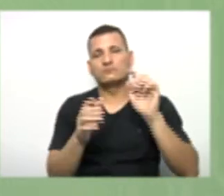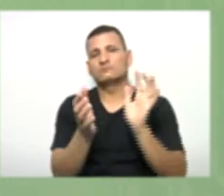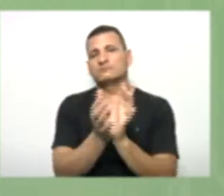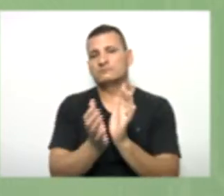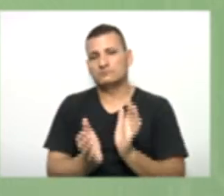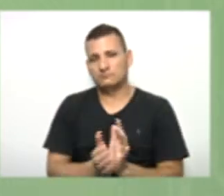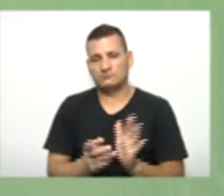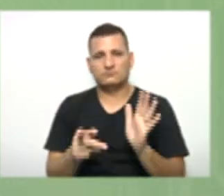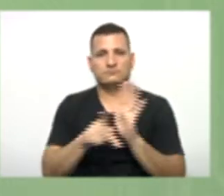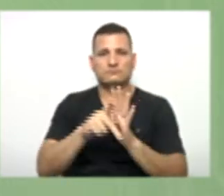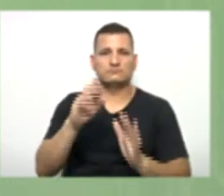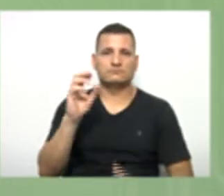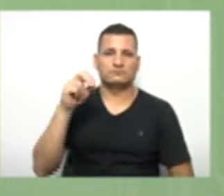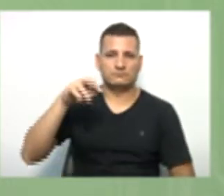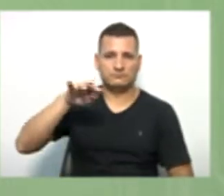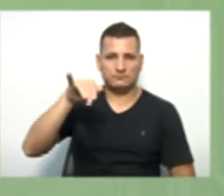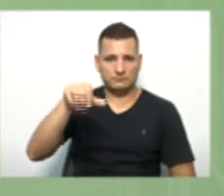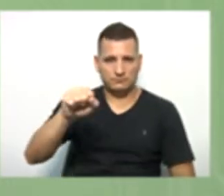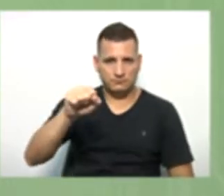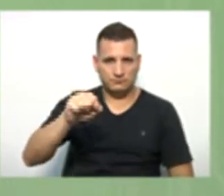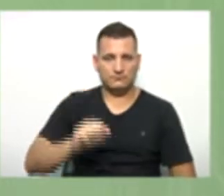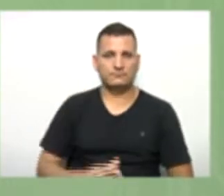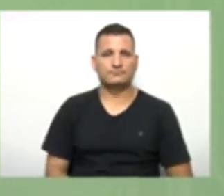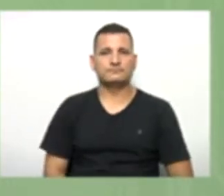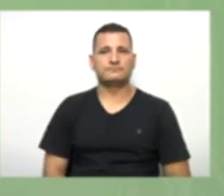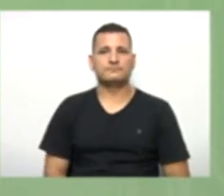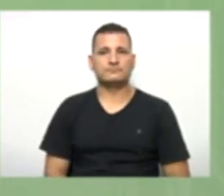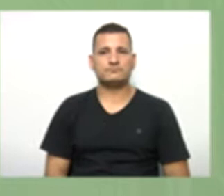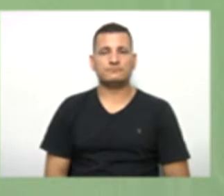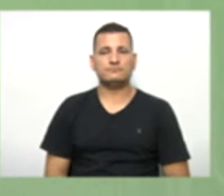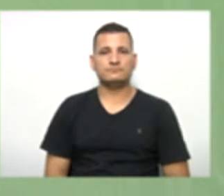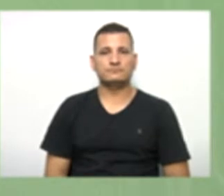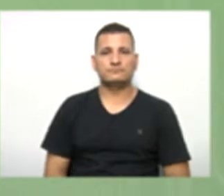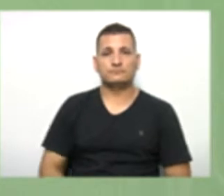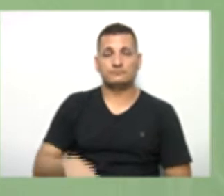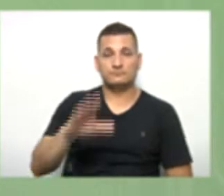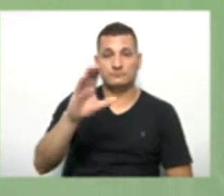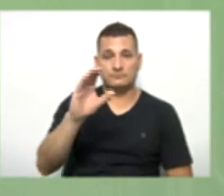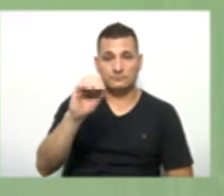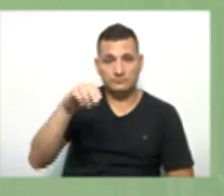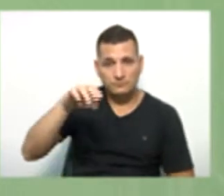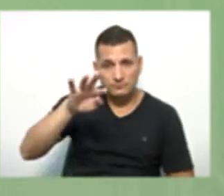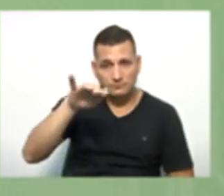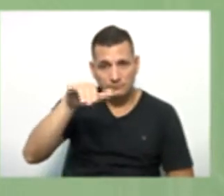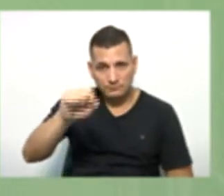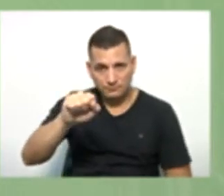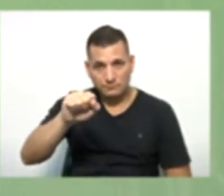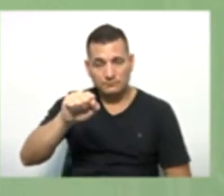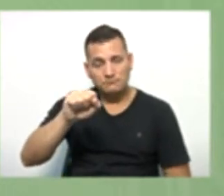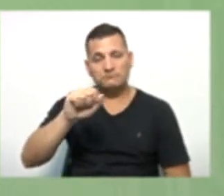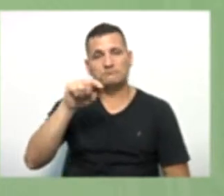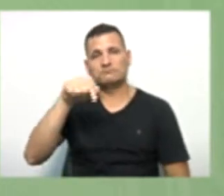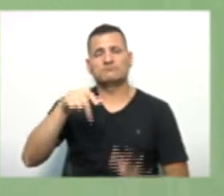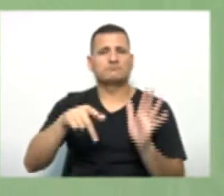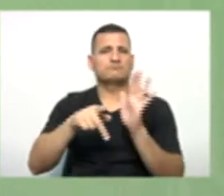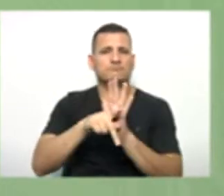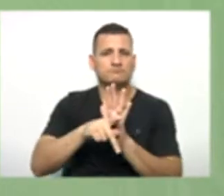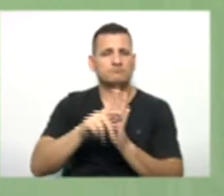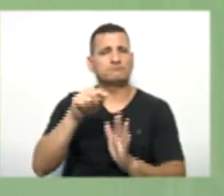contas. Continuando. As contas patrimoniais ativas terão